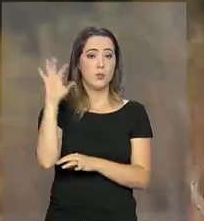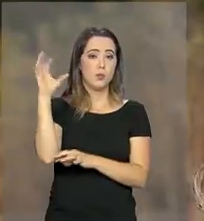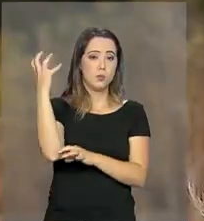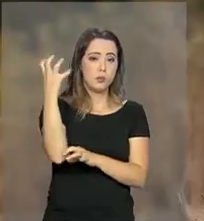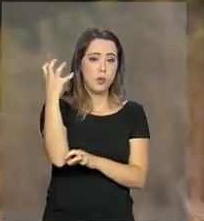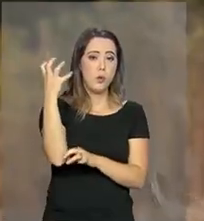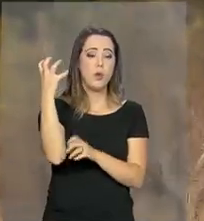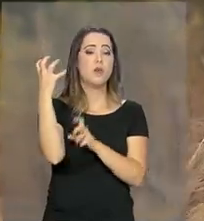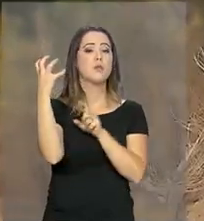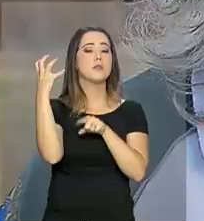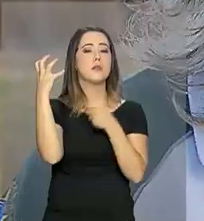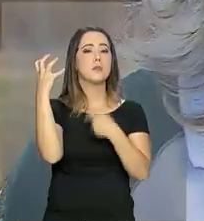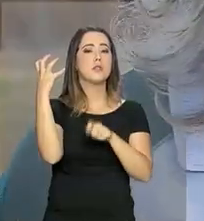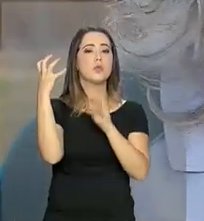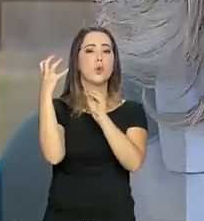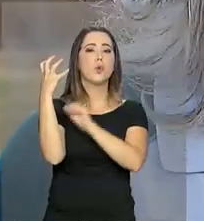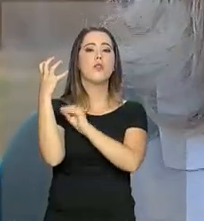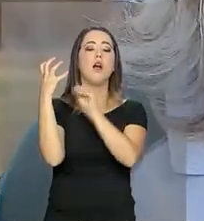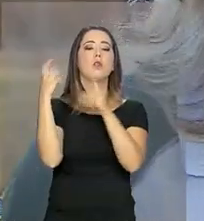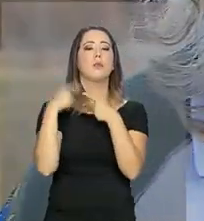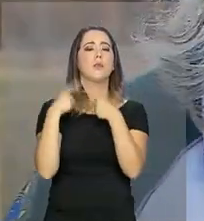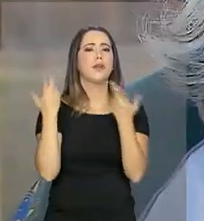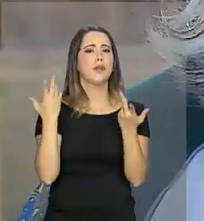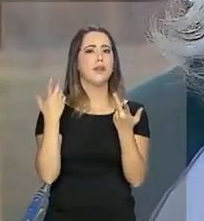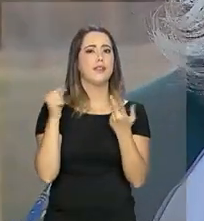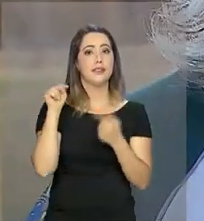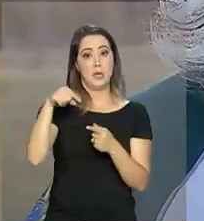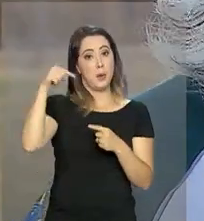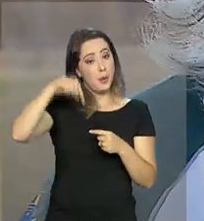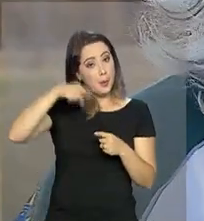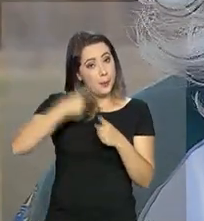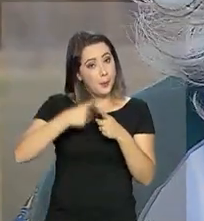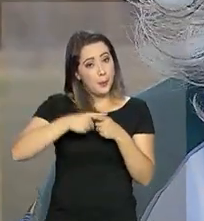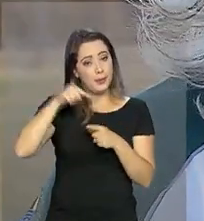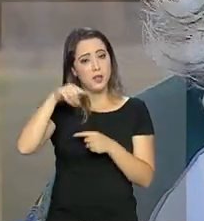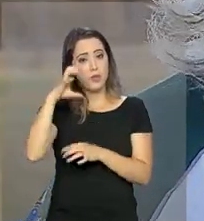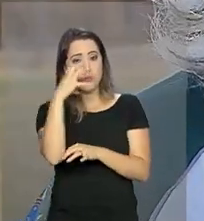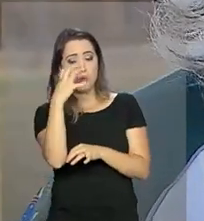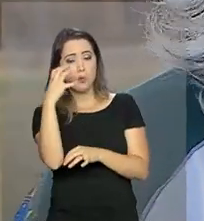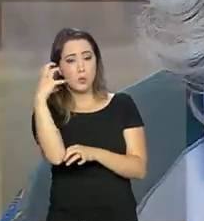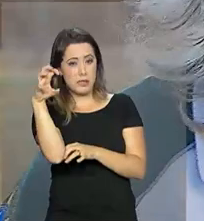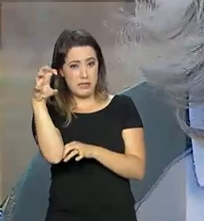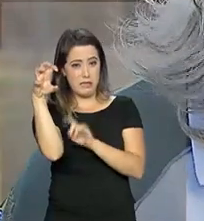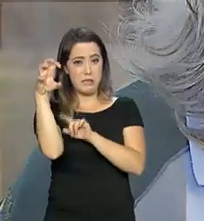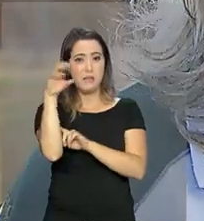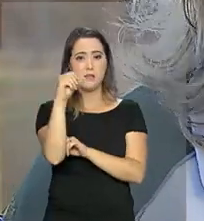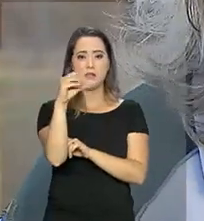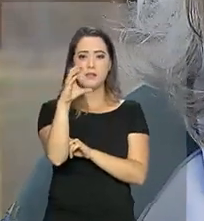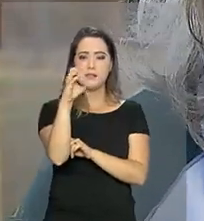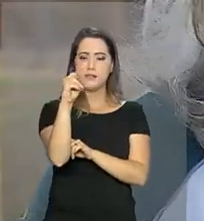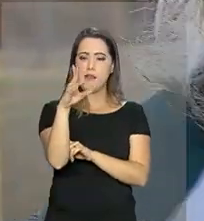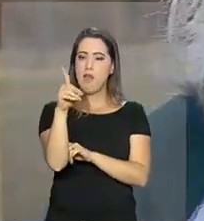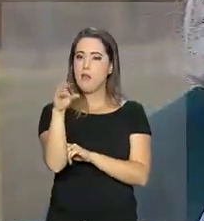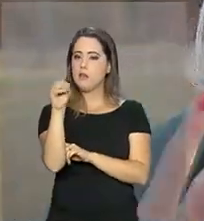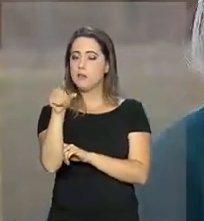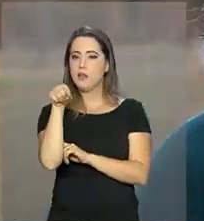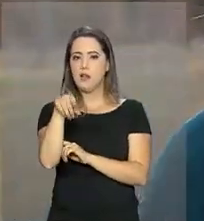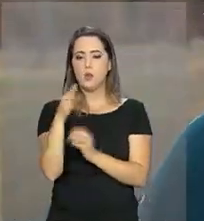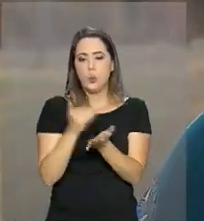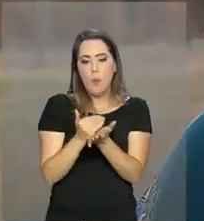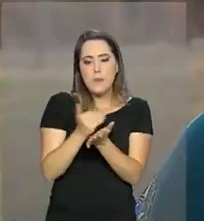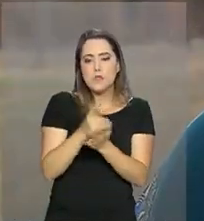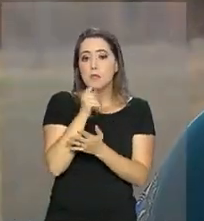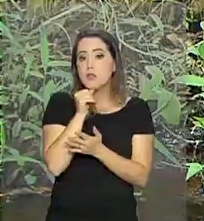ser preservado o cerrado é o berço das águas é todas as nascentes das duas grandes bacias brasileiras eles